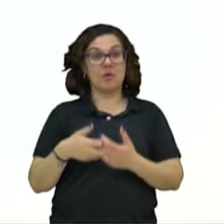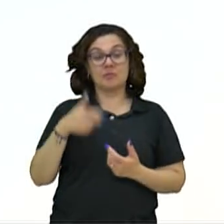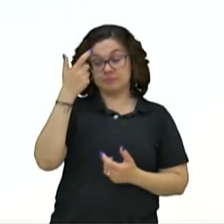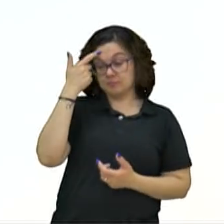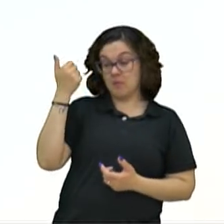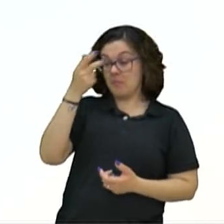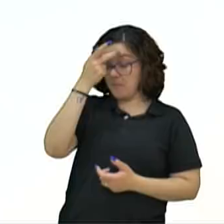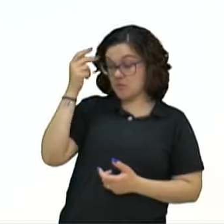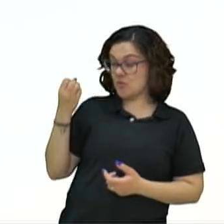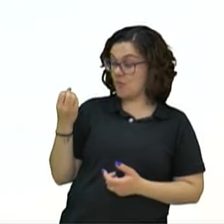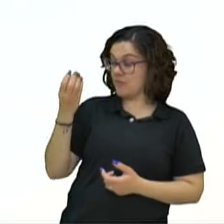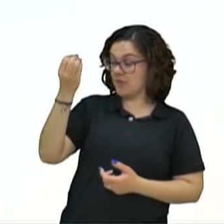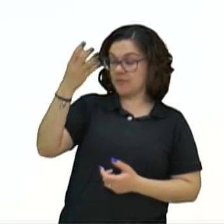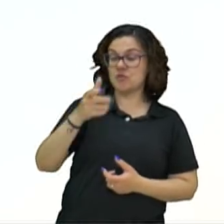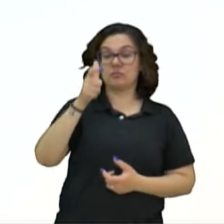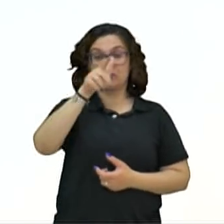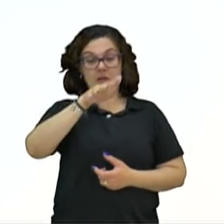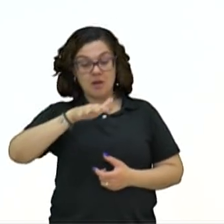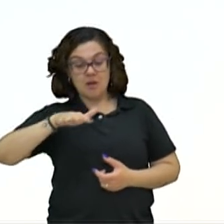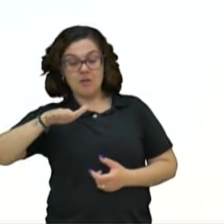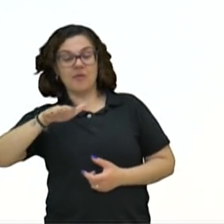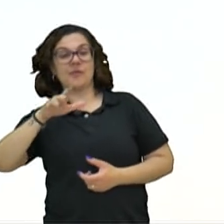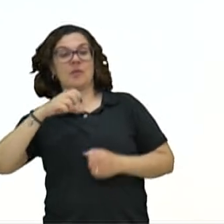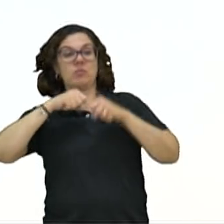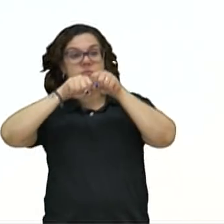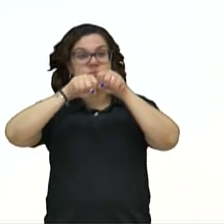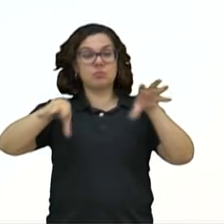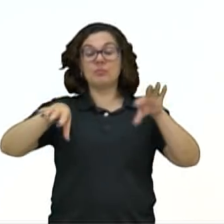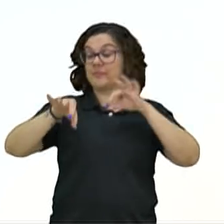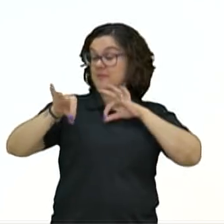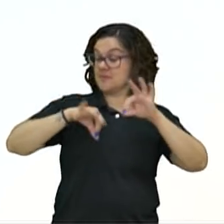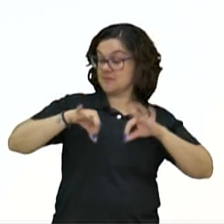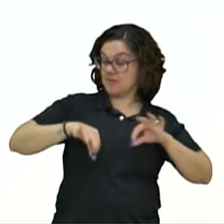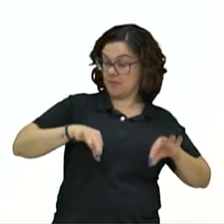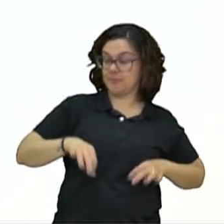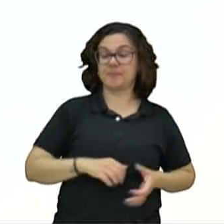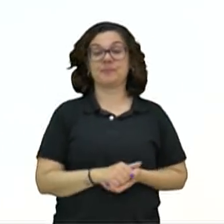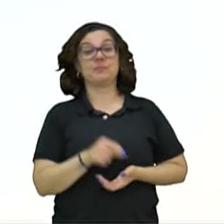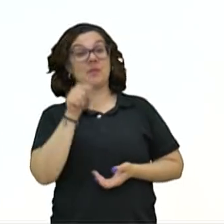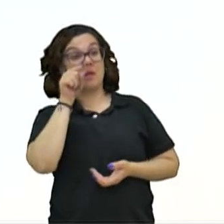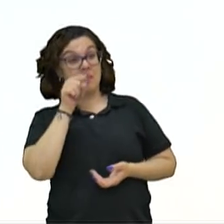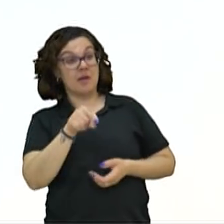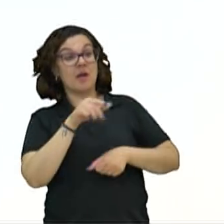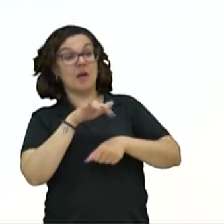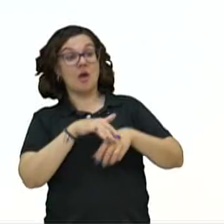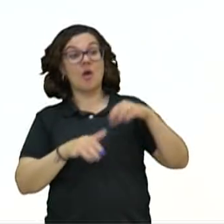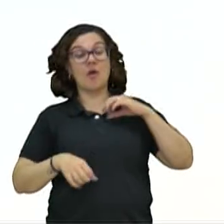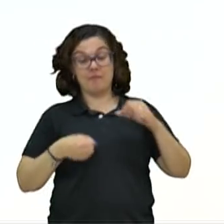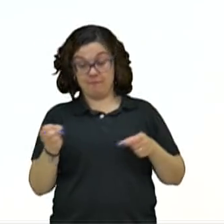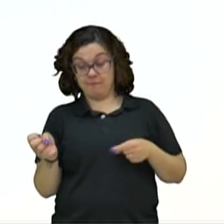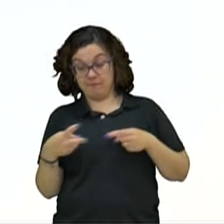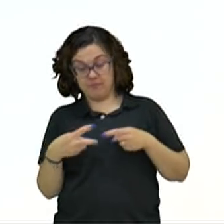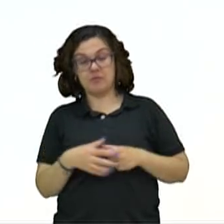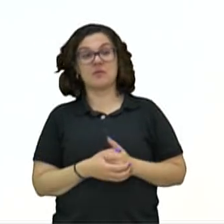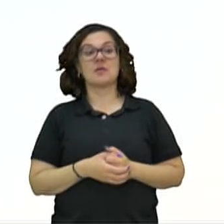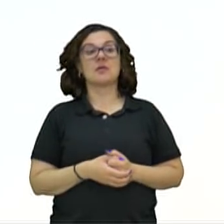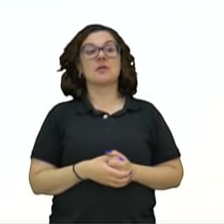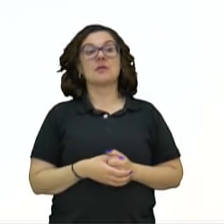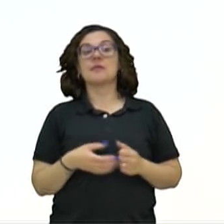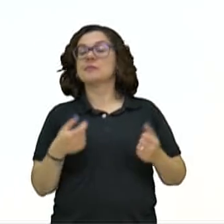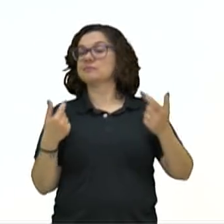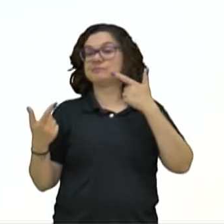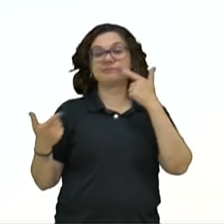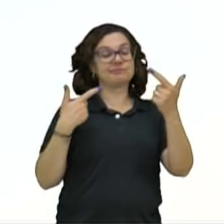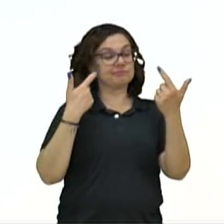vai viajar para uma área que está tendo um surto de sarampo. O sarampo é uma doença viral, tá? Que é